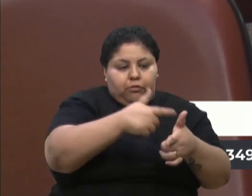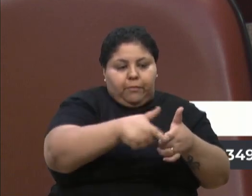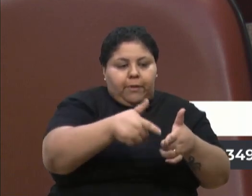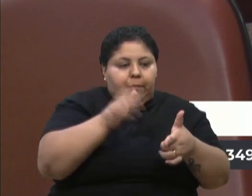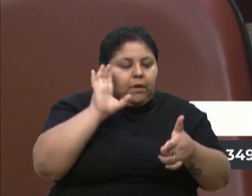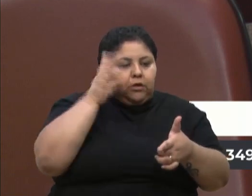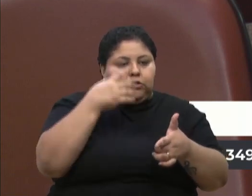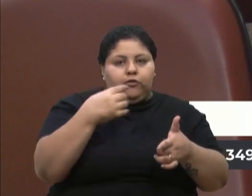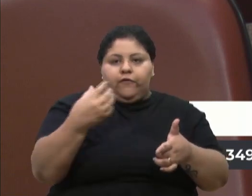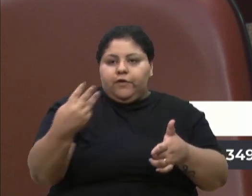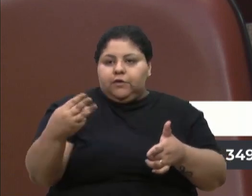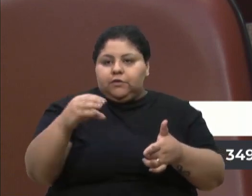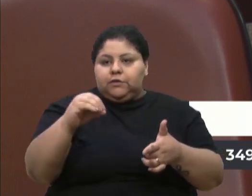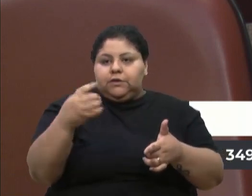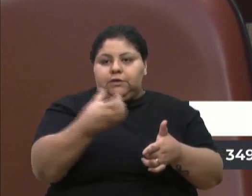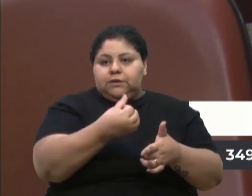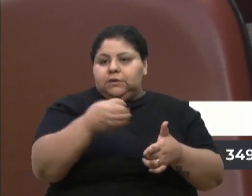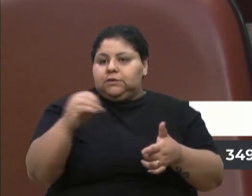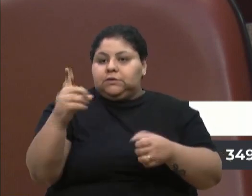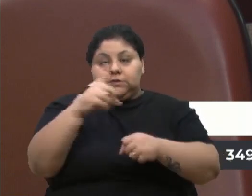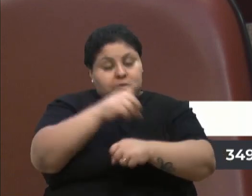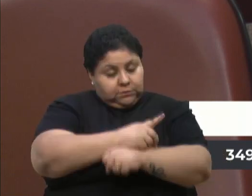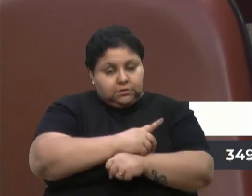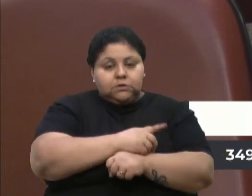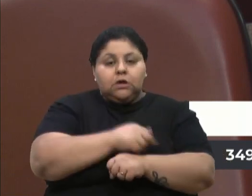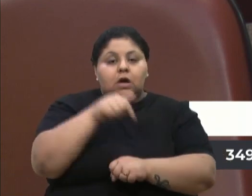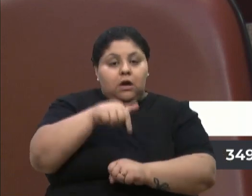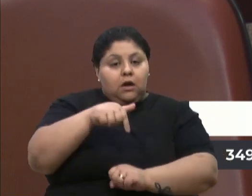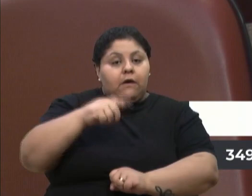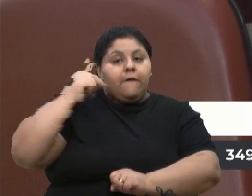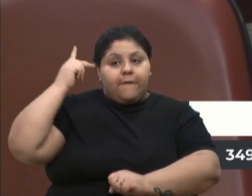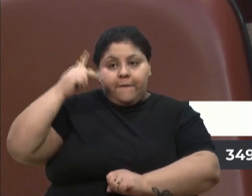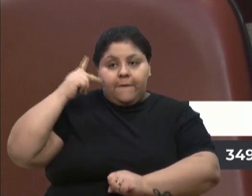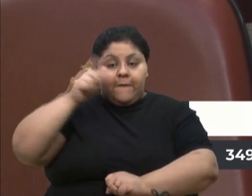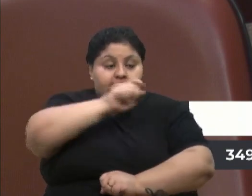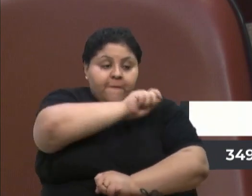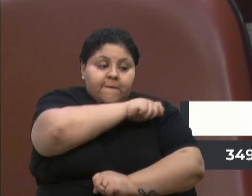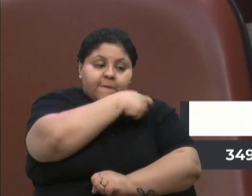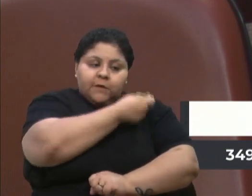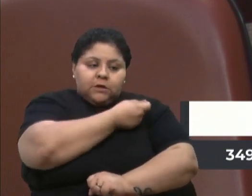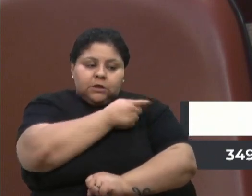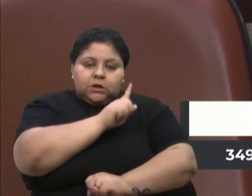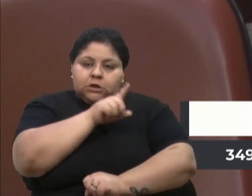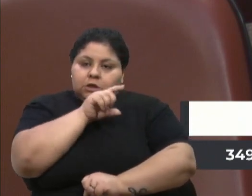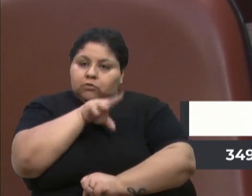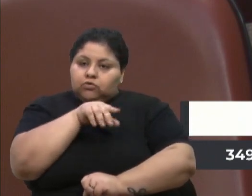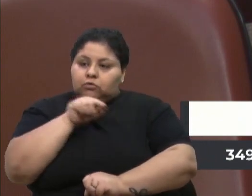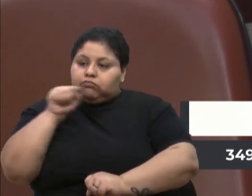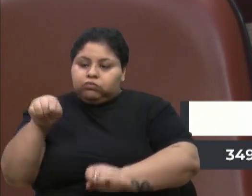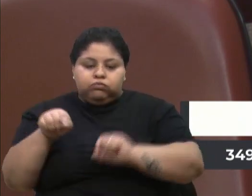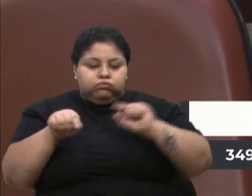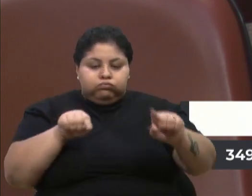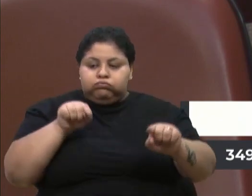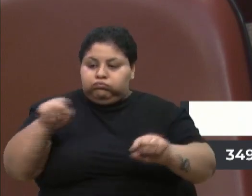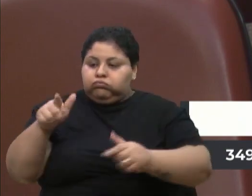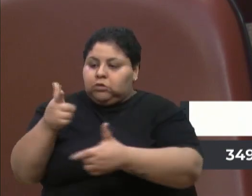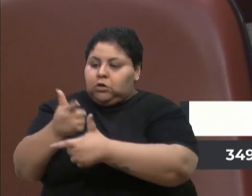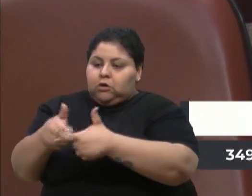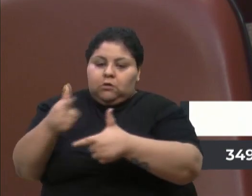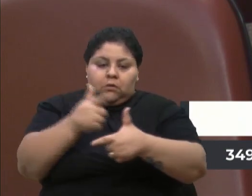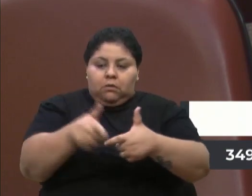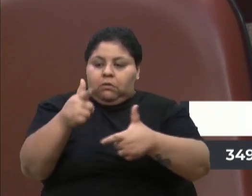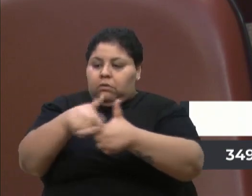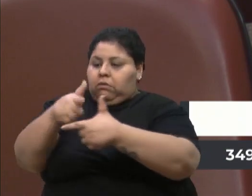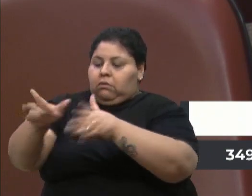dias, porque não é essa a função. A função do vereador é fiscalizar e não simplesmente apontar prazo e dizer aqui, olha, eu quero que isso aqui